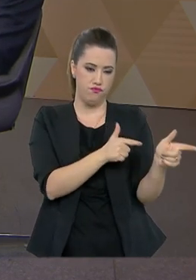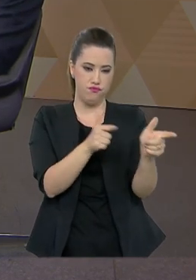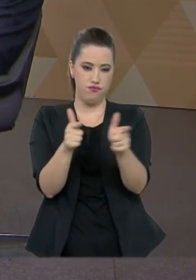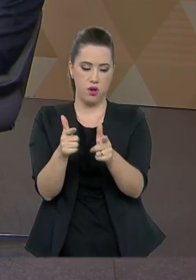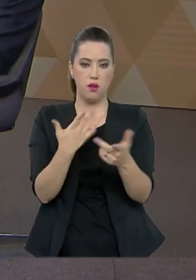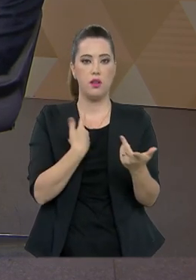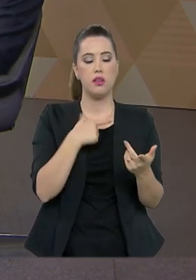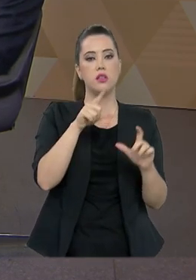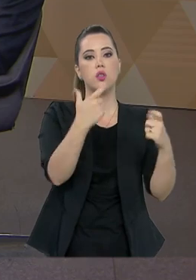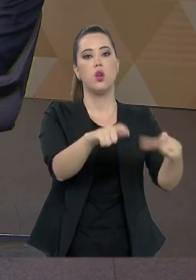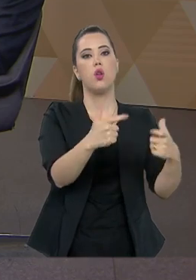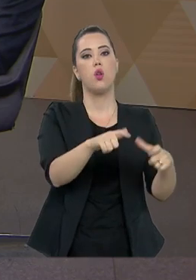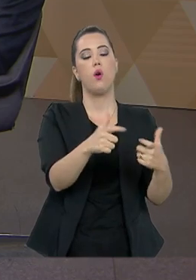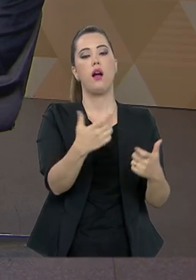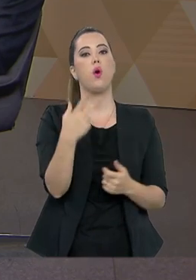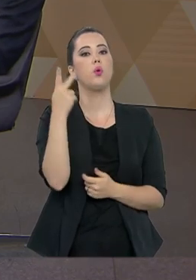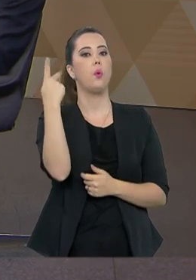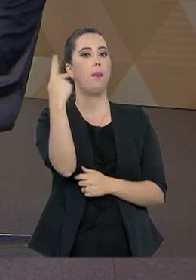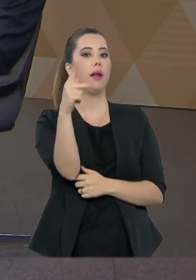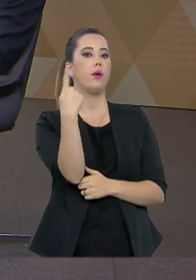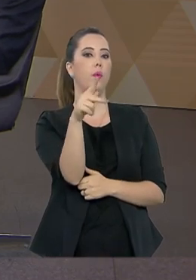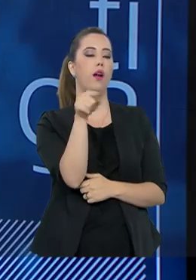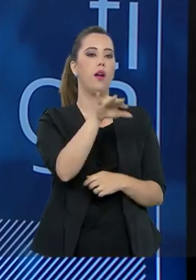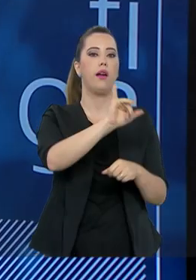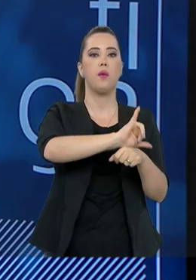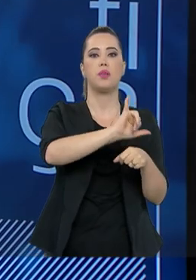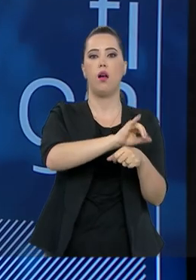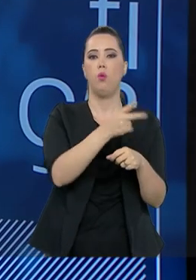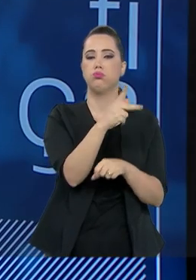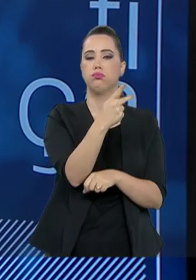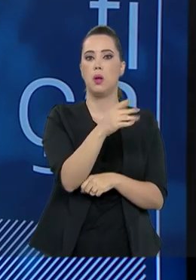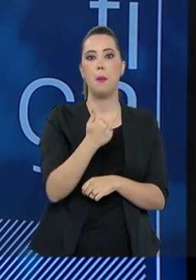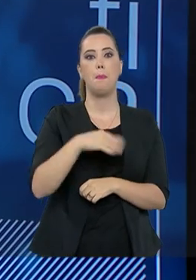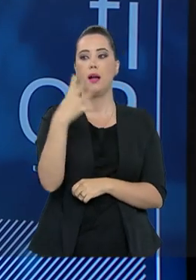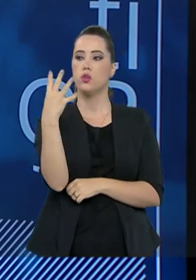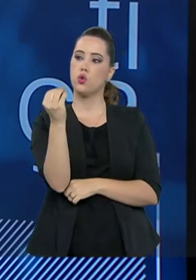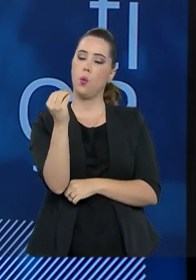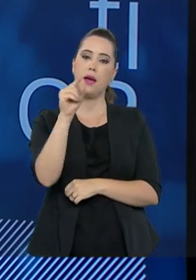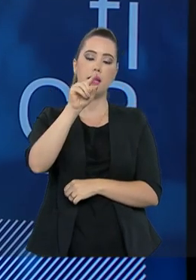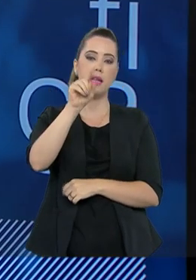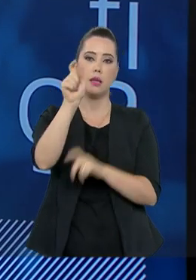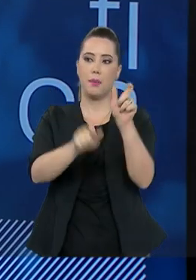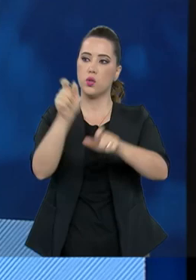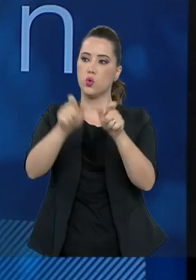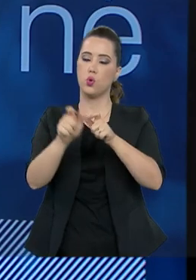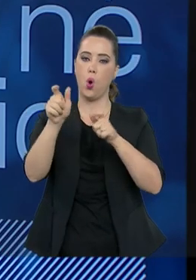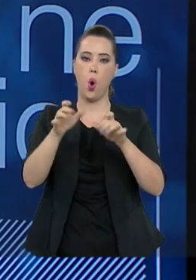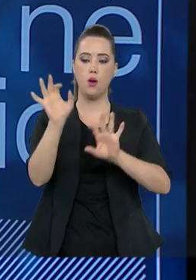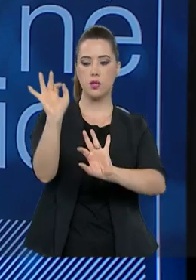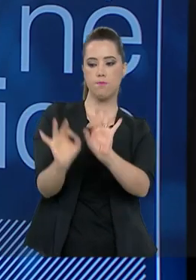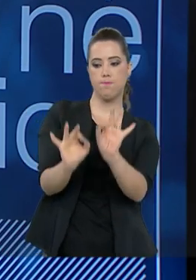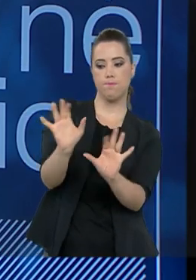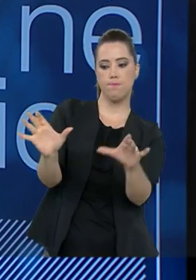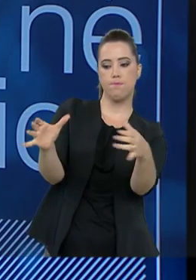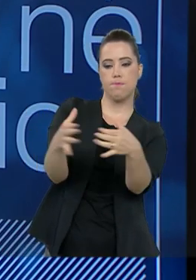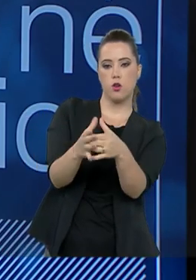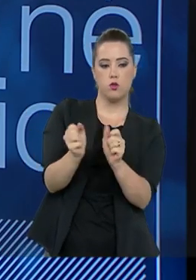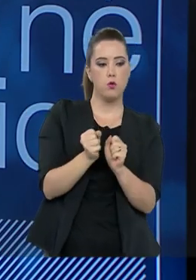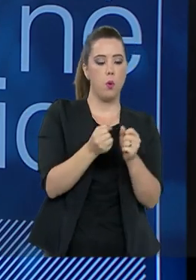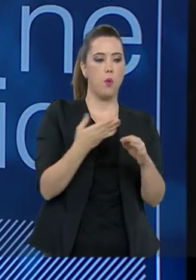uma sede em Ciudad del Este, que mais de 40 criminosos organizados